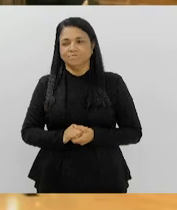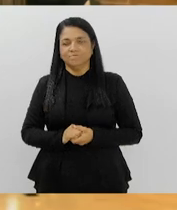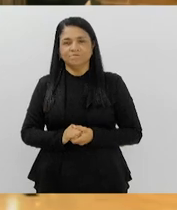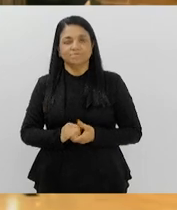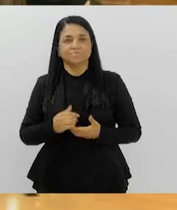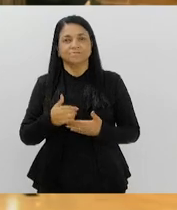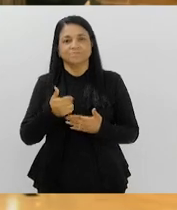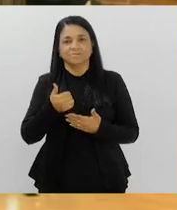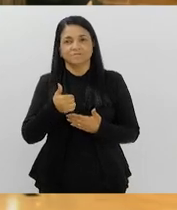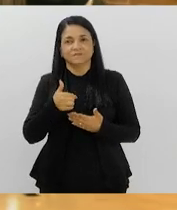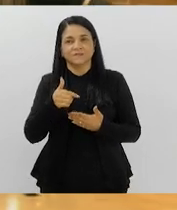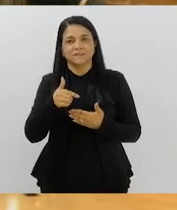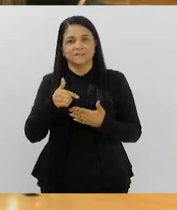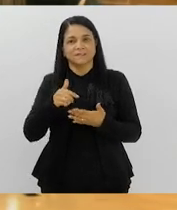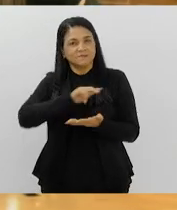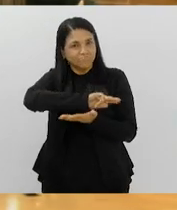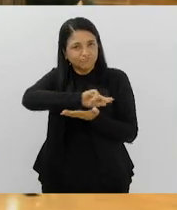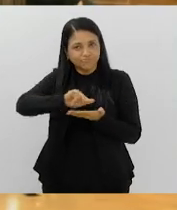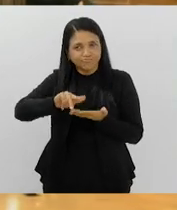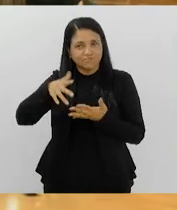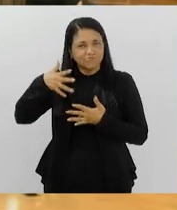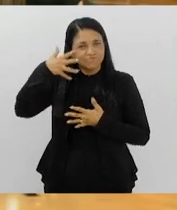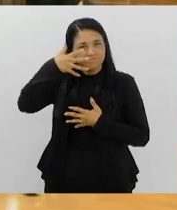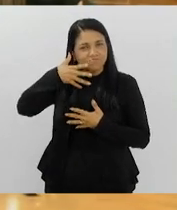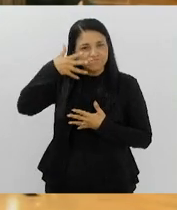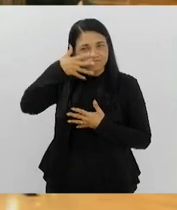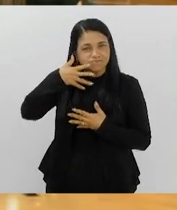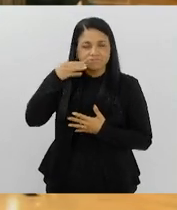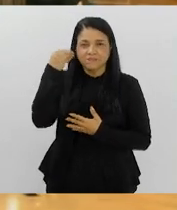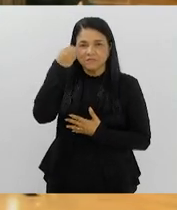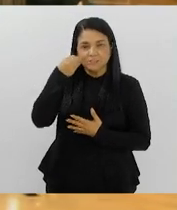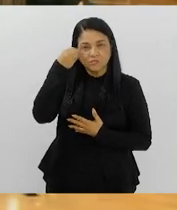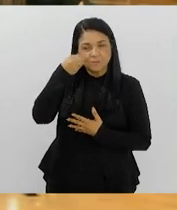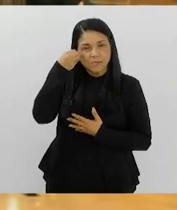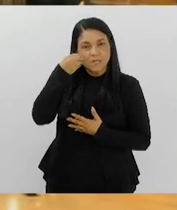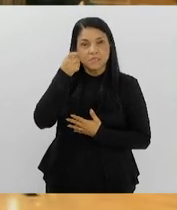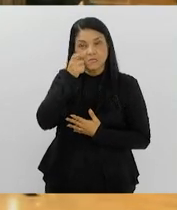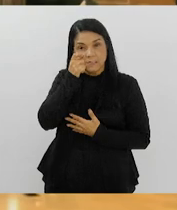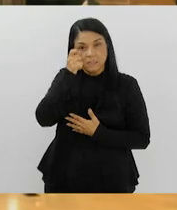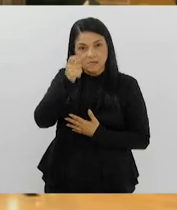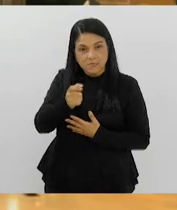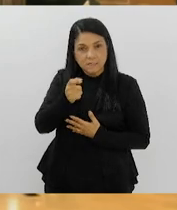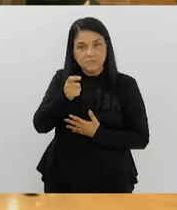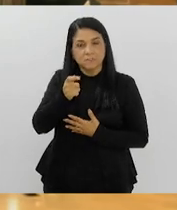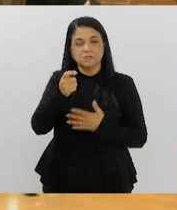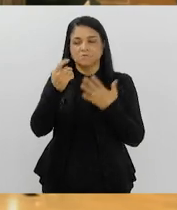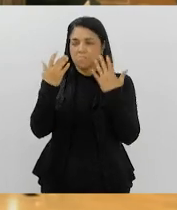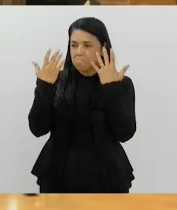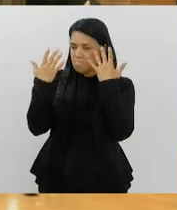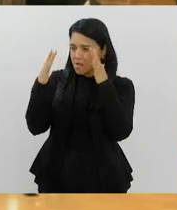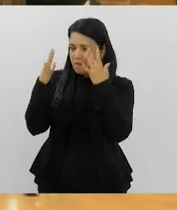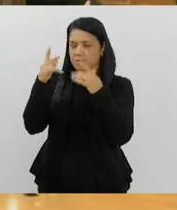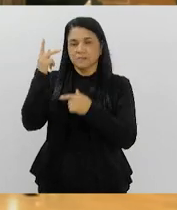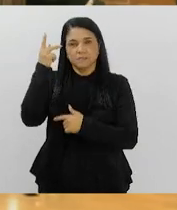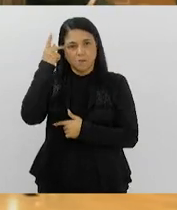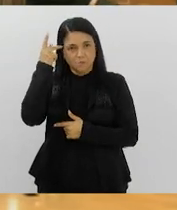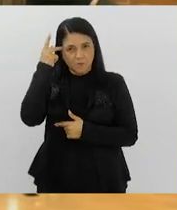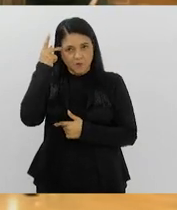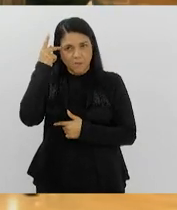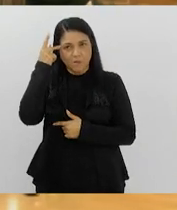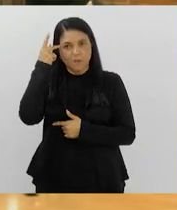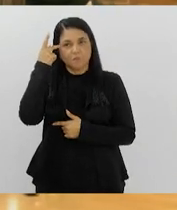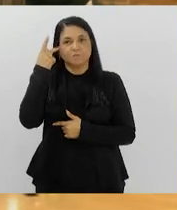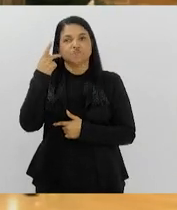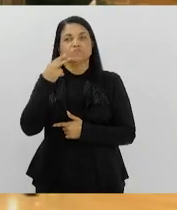Nesse celeiro de grandes experiências interessantíssimas, parabéns a São Paulo, em nome da